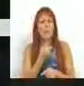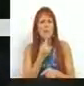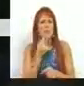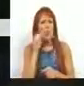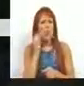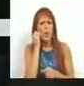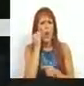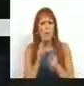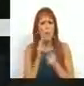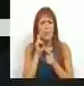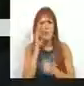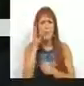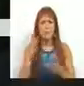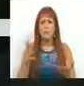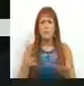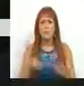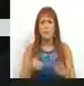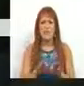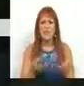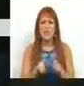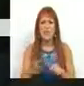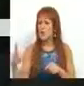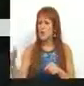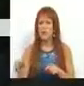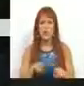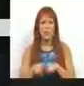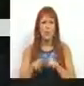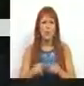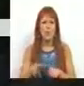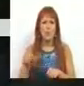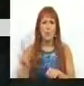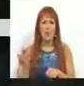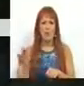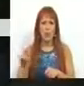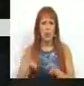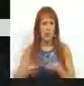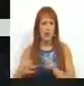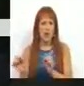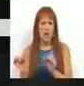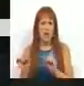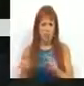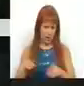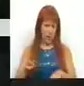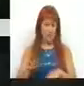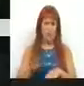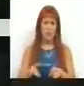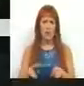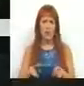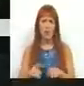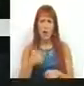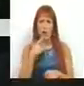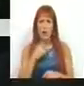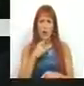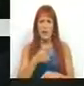agravamento quando, em termos externos, a política do BCE não foi alterada. E, portanto, não se